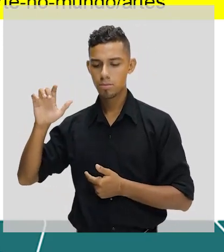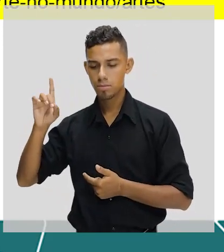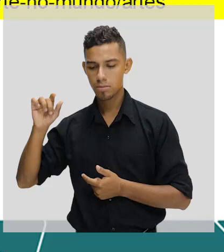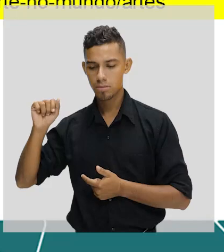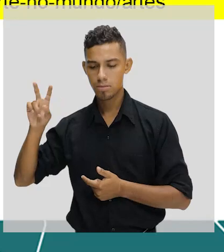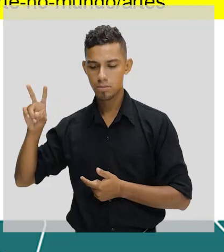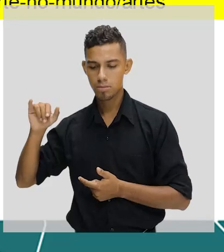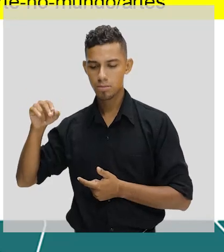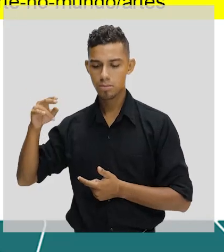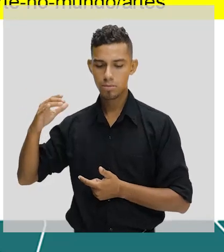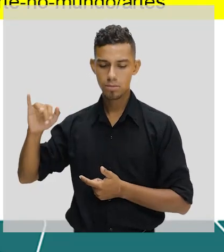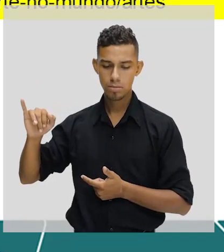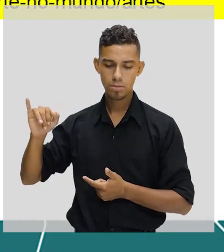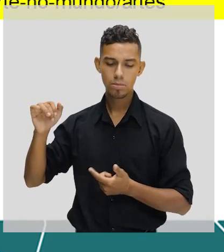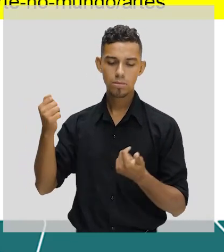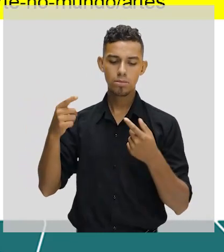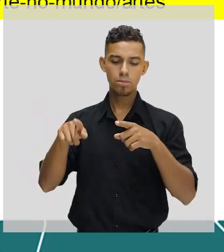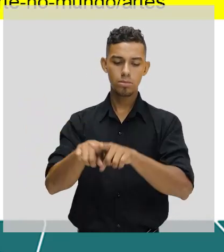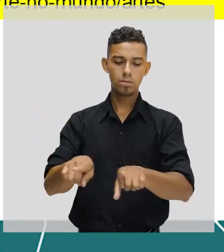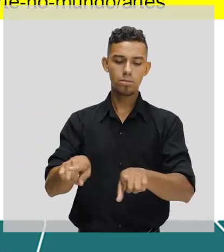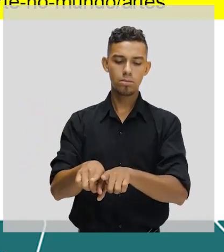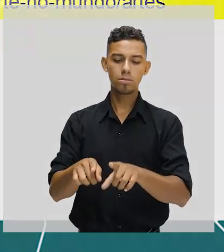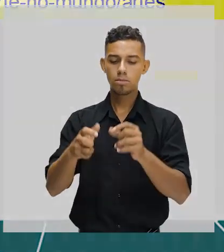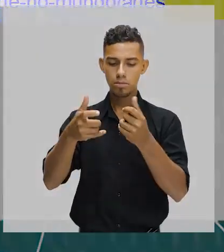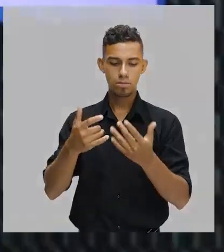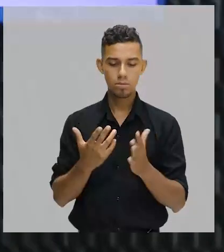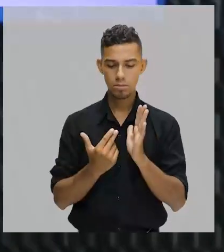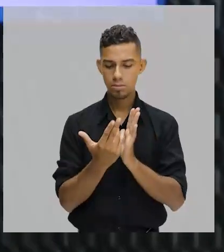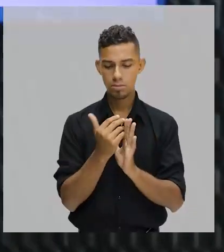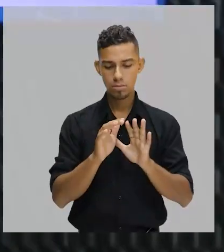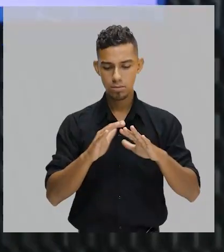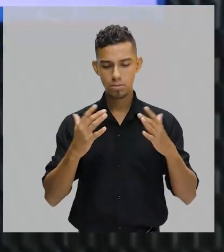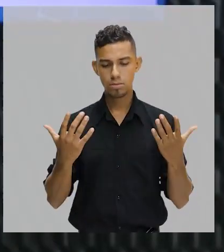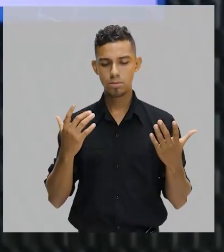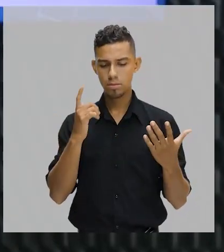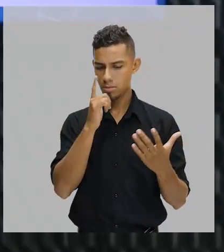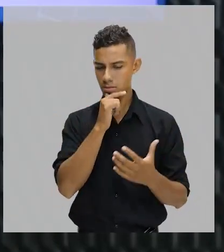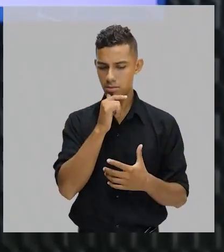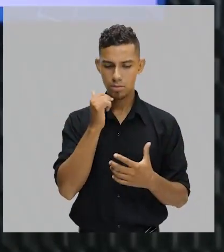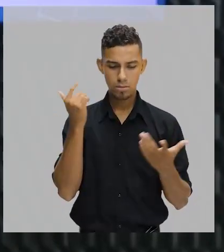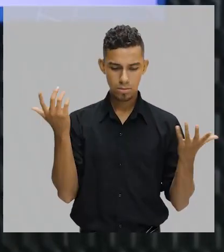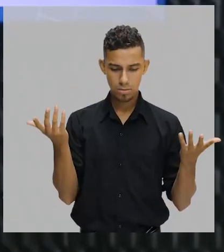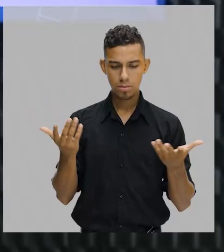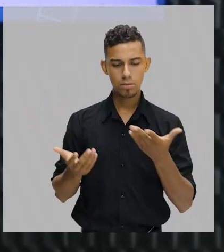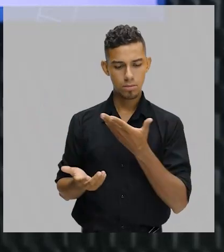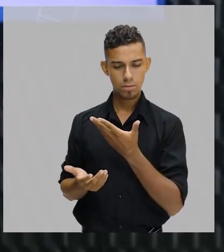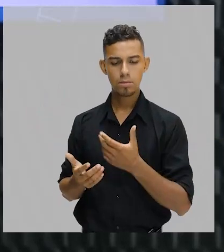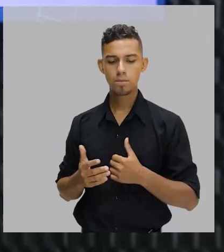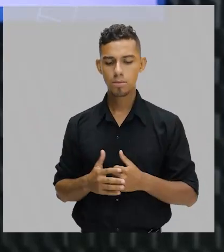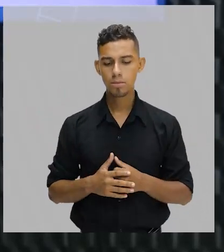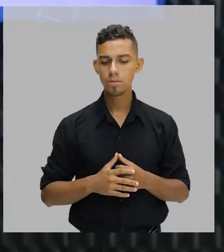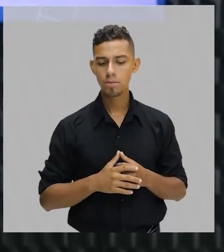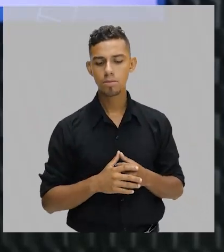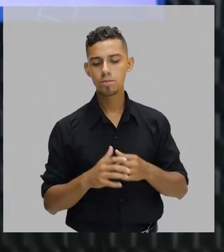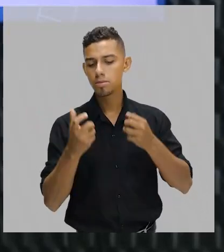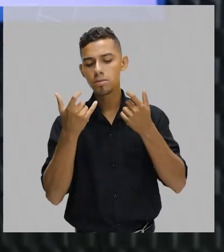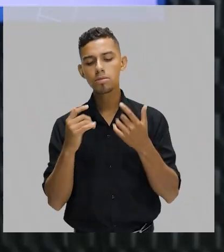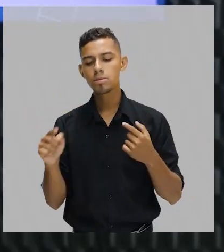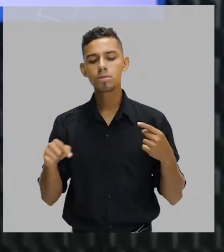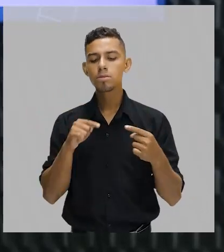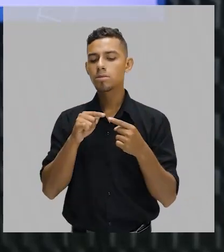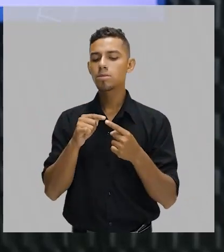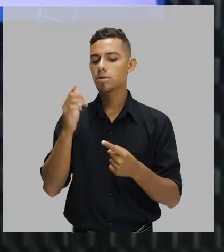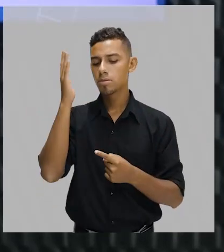chegou nisso. Ele abriu a barriga de uma pessoa, de uma mulher. Bom, vou deixar a indagação para vocês. De qualquer forma, o objetivo é